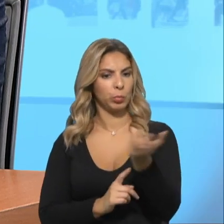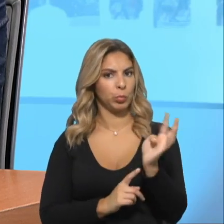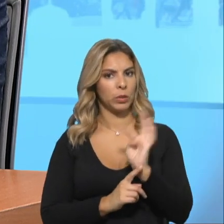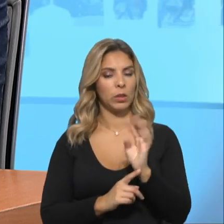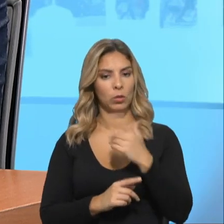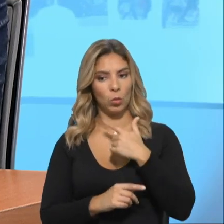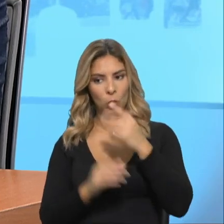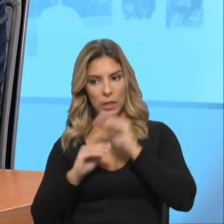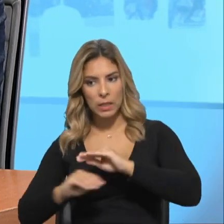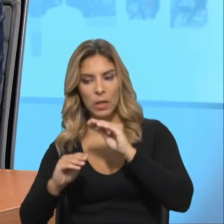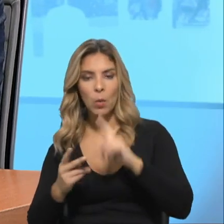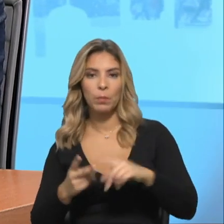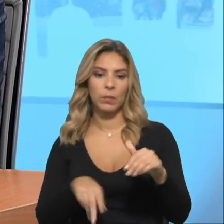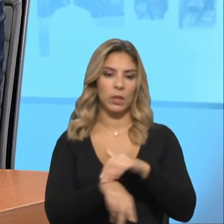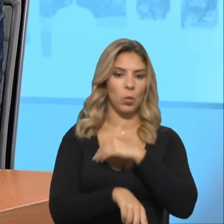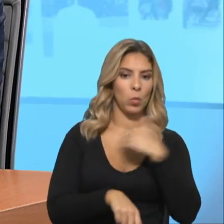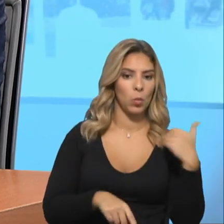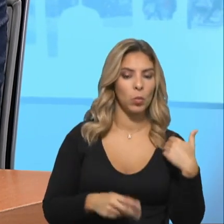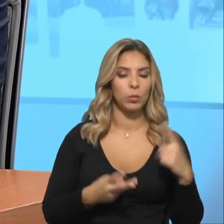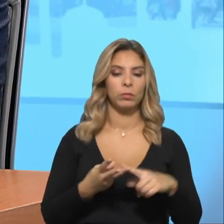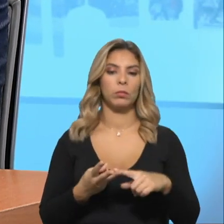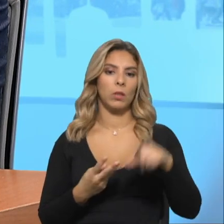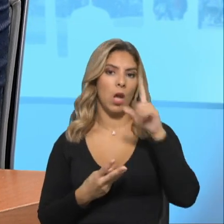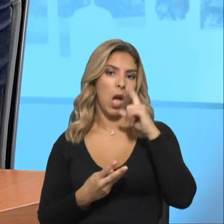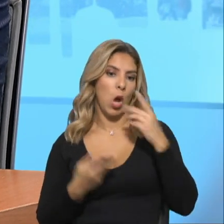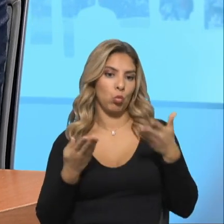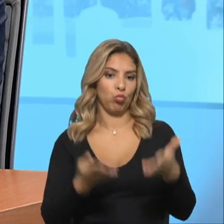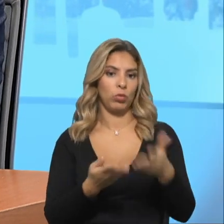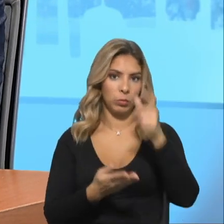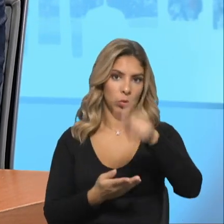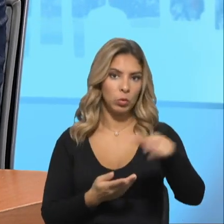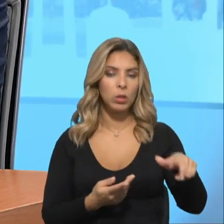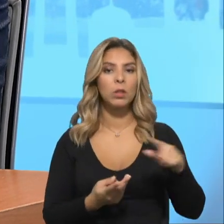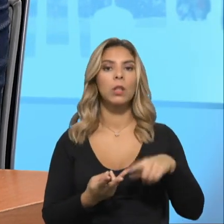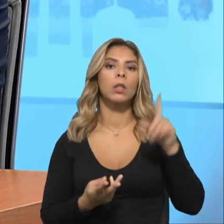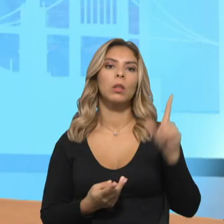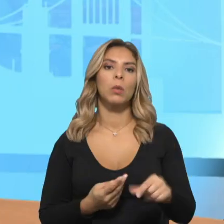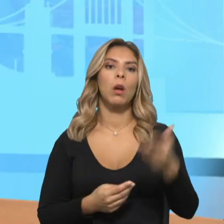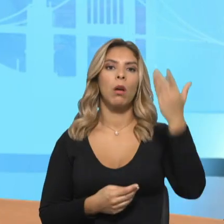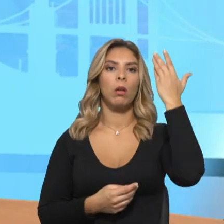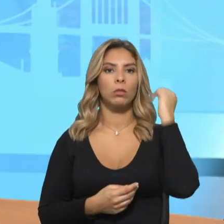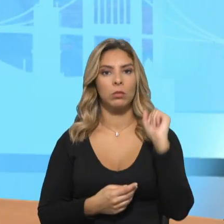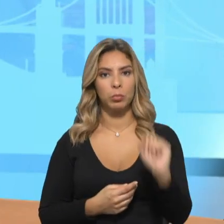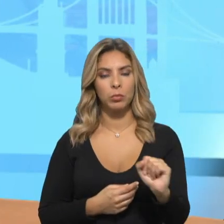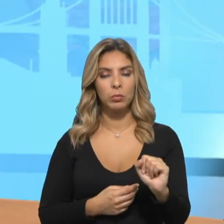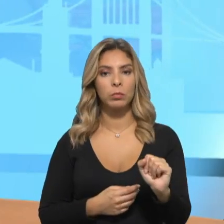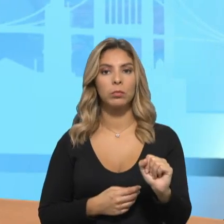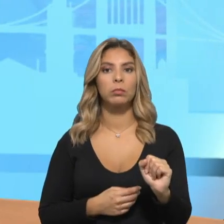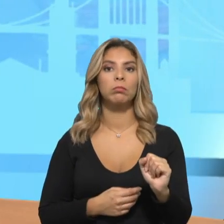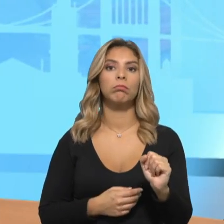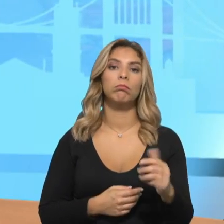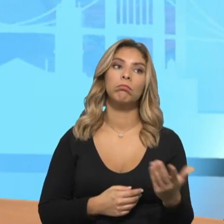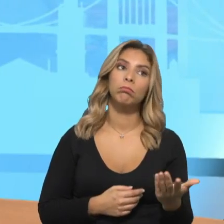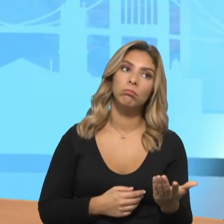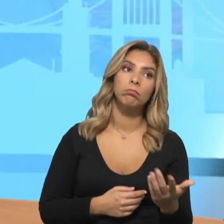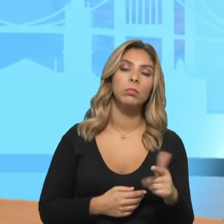educação, da saúde, da ajuda humanitária, evidentemente, ajuda alimentar, permanece